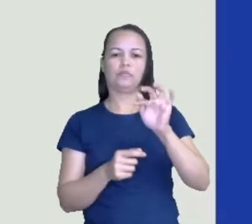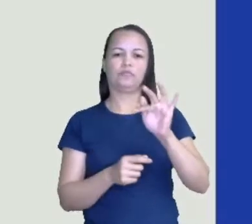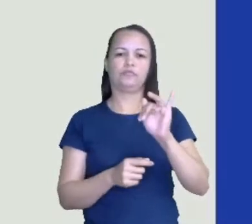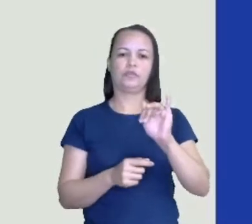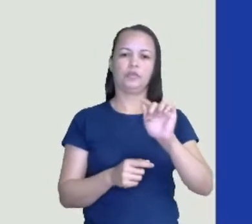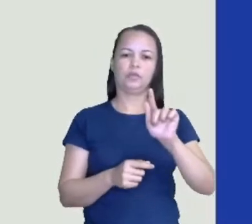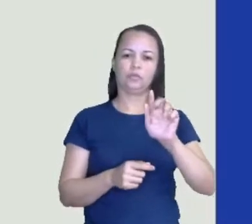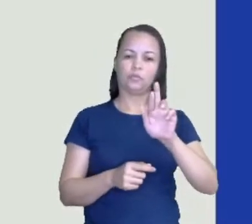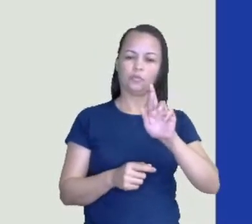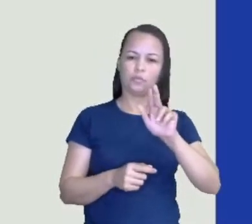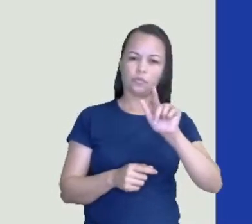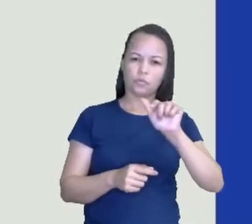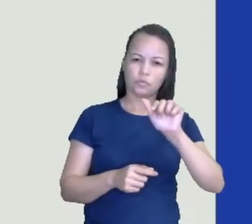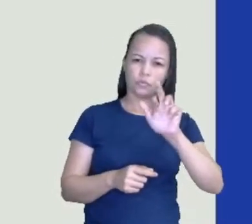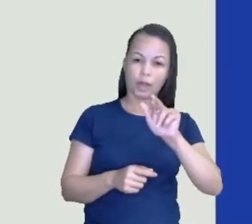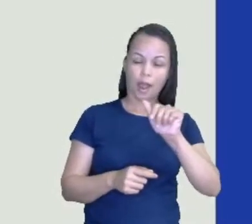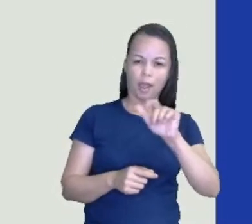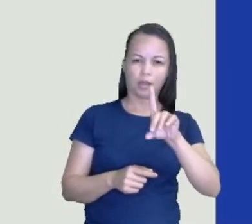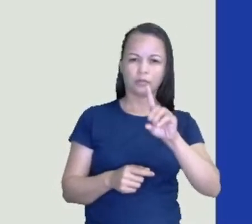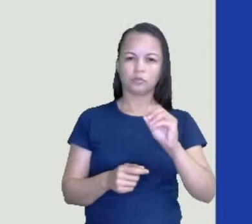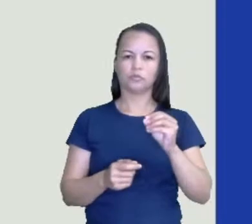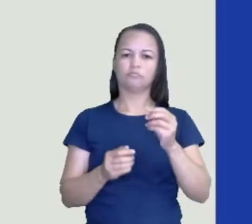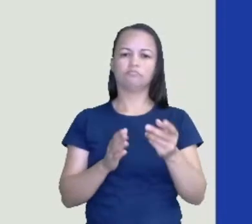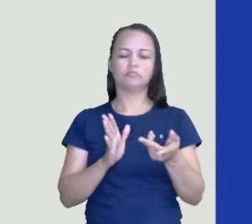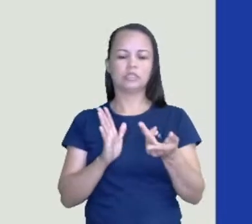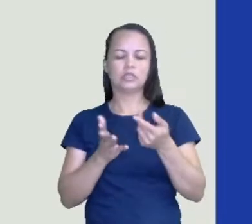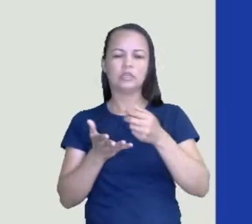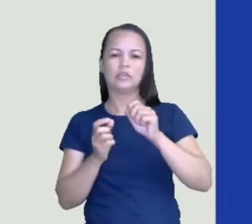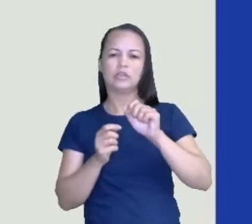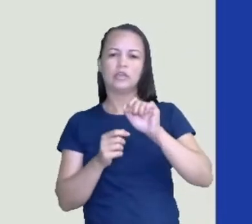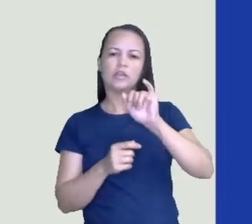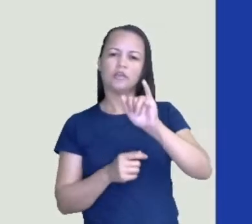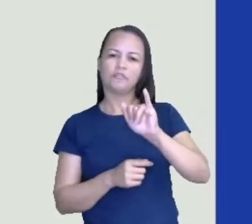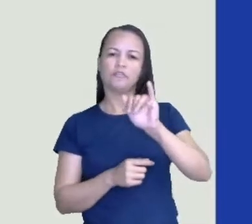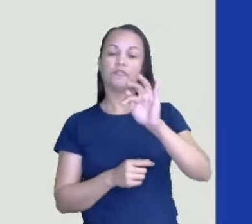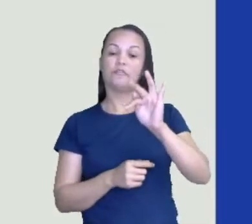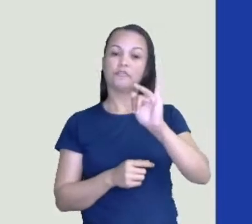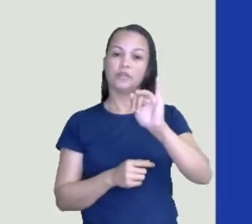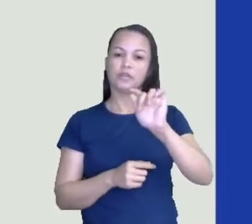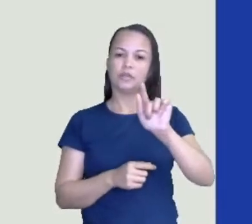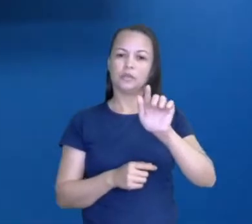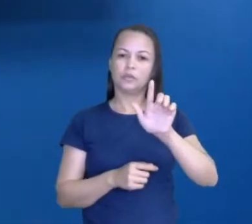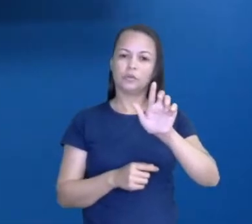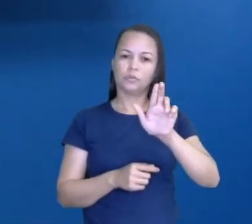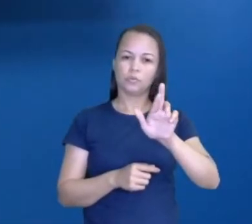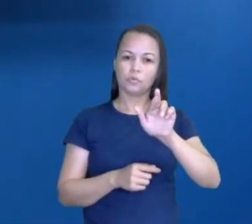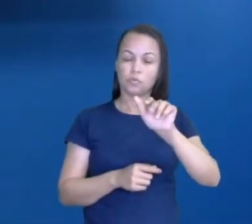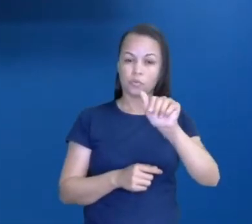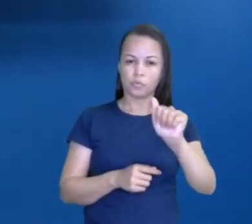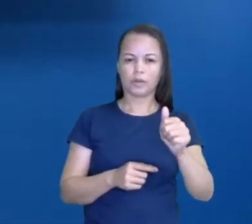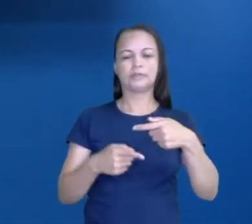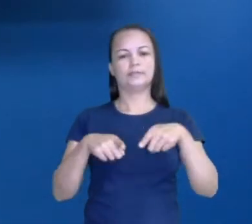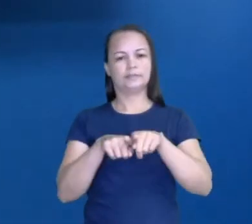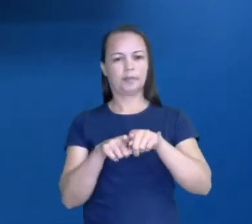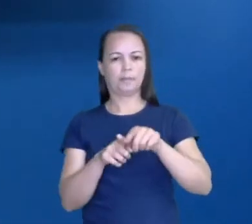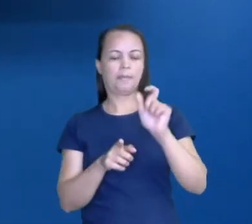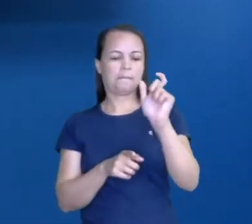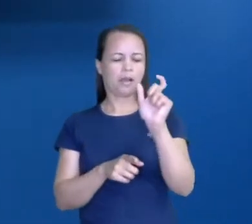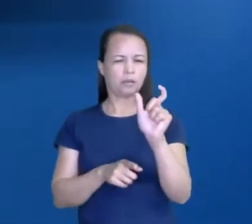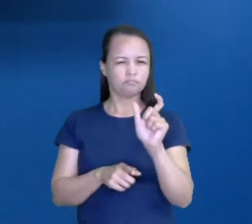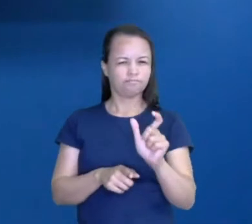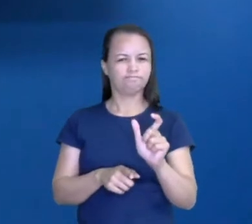de figuras de linguagem e de figuras de palavras. Certo, gente?